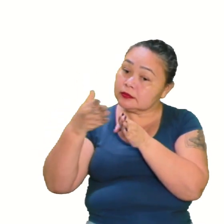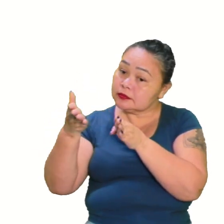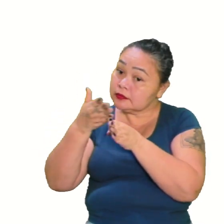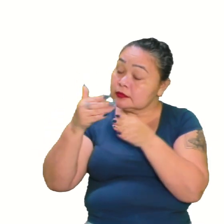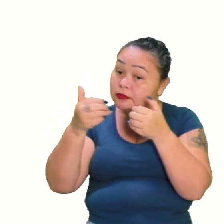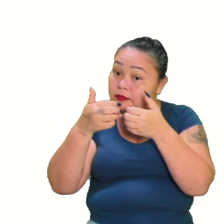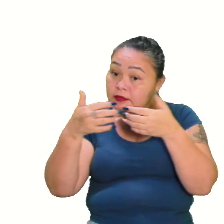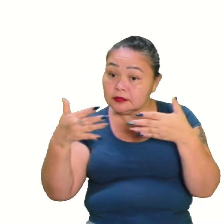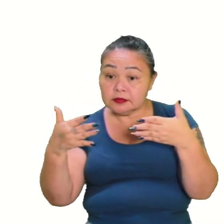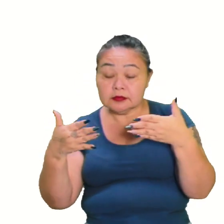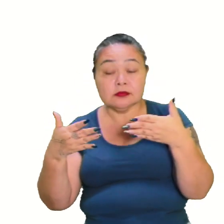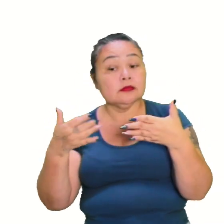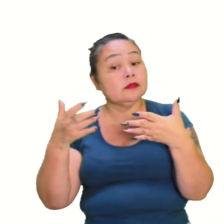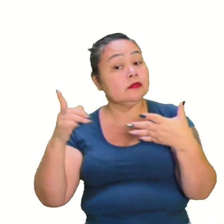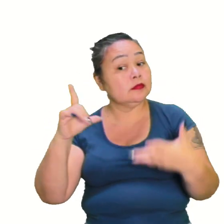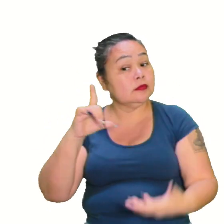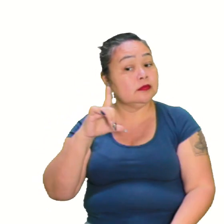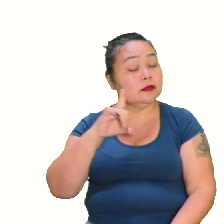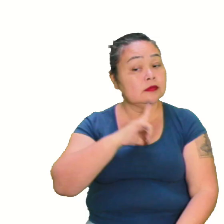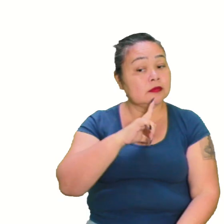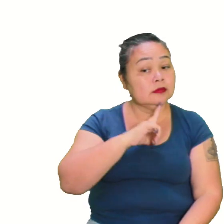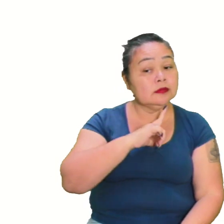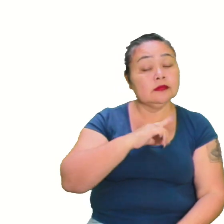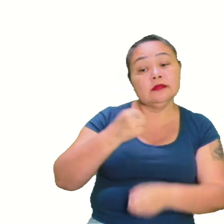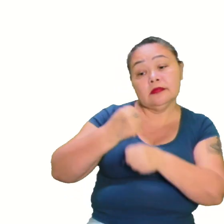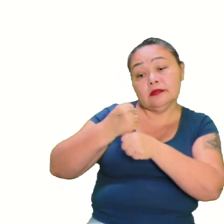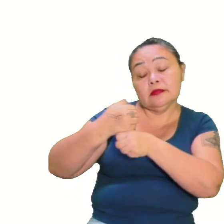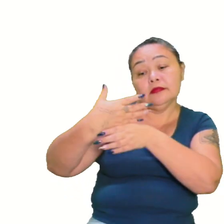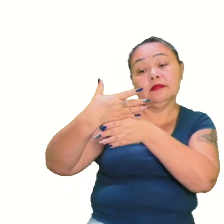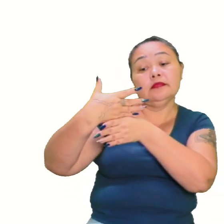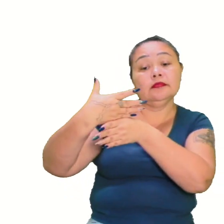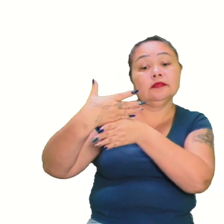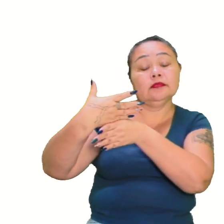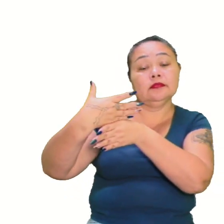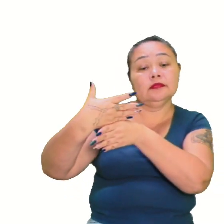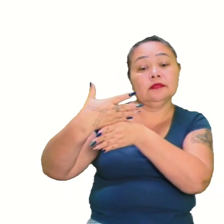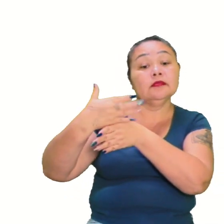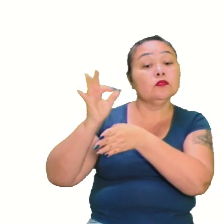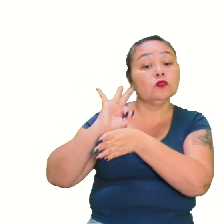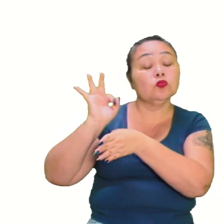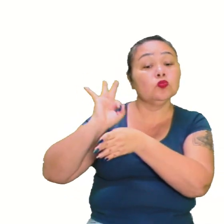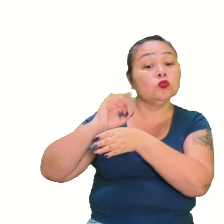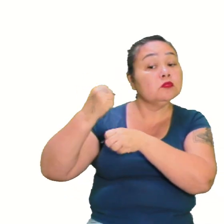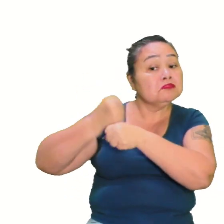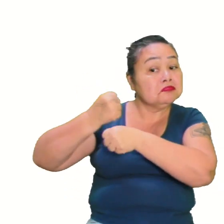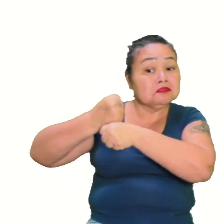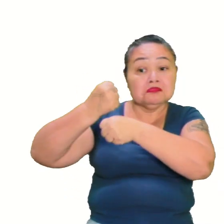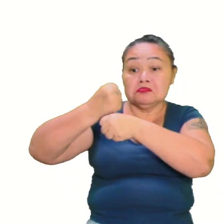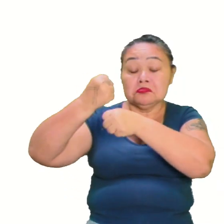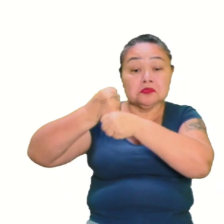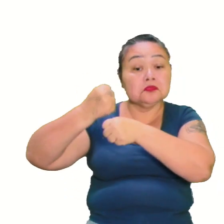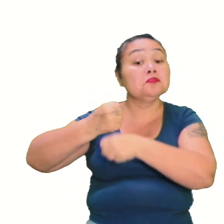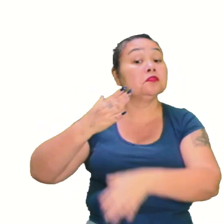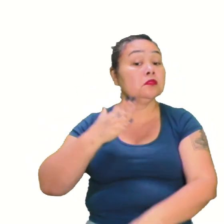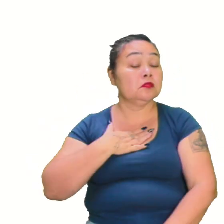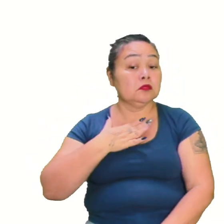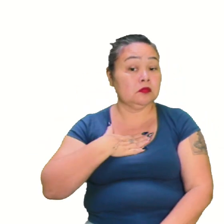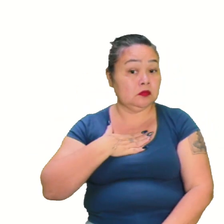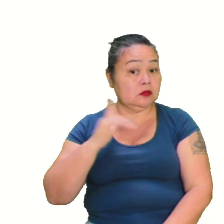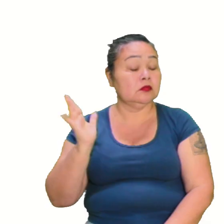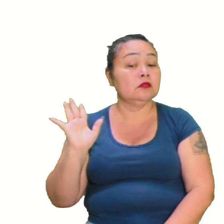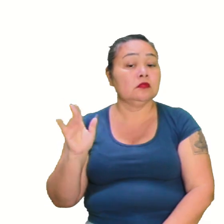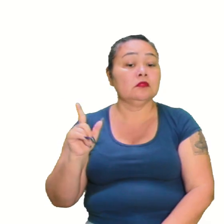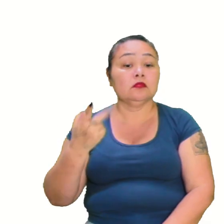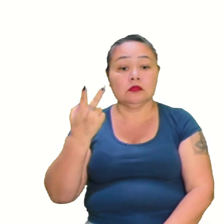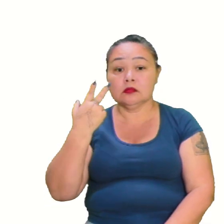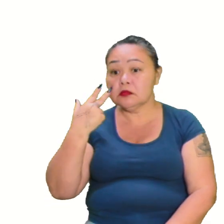intervalo semiaberto. Eu tenho um muro de um lado, pode ver que no muro não tem nada construído, tá? O muro é meu. Observem